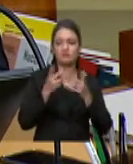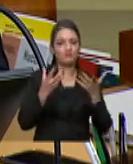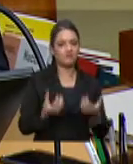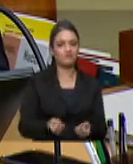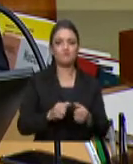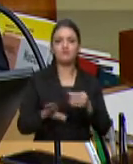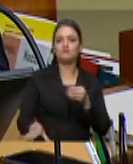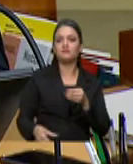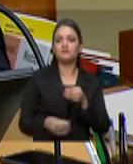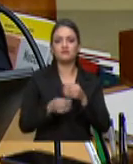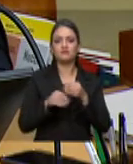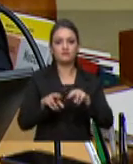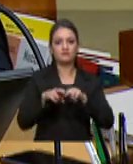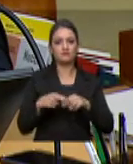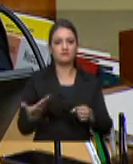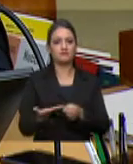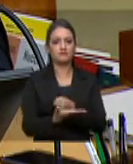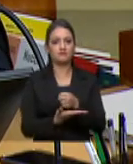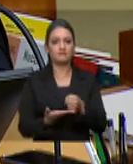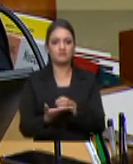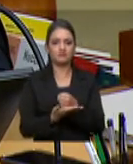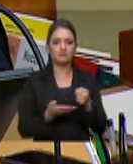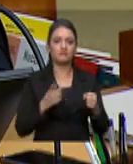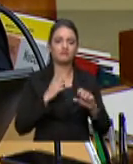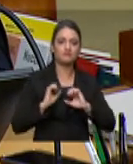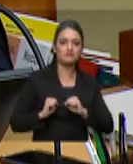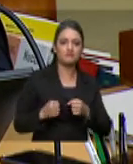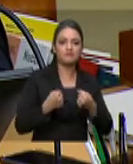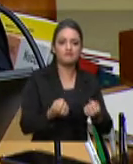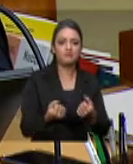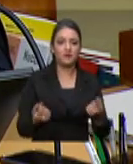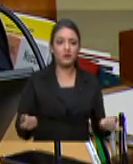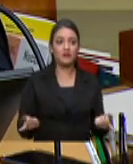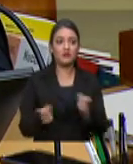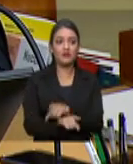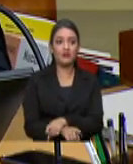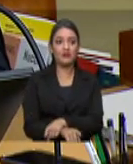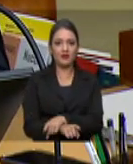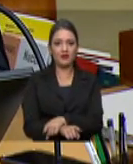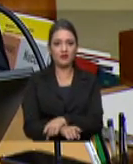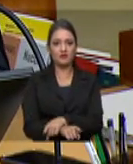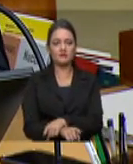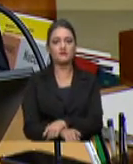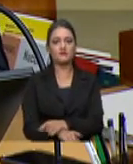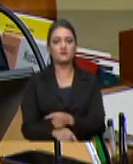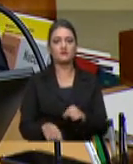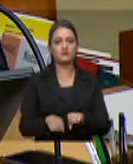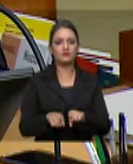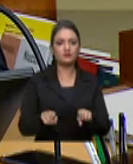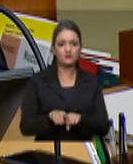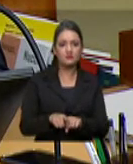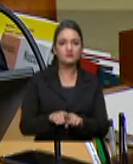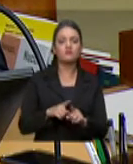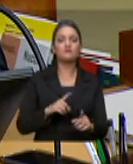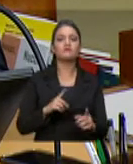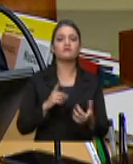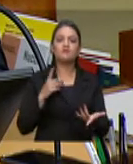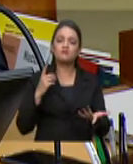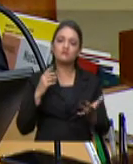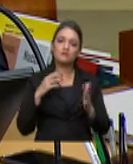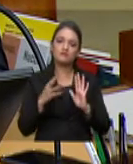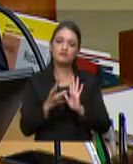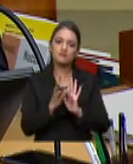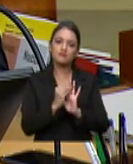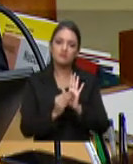função dos princípios do contraditório e ampla defesa, porque, no caso concreto, nem a advocacia geral, nem